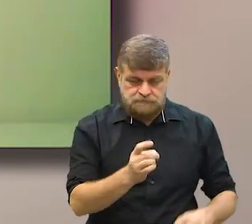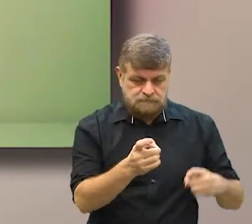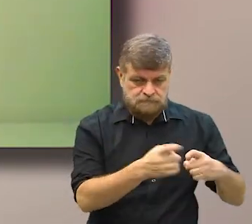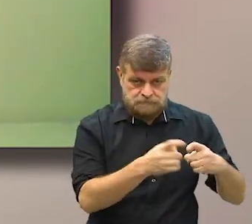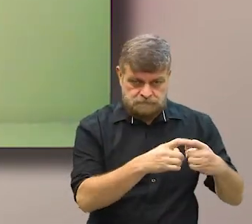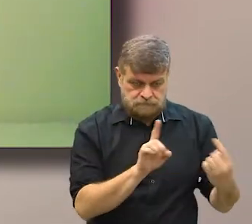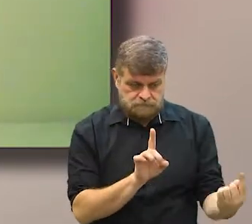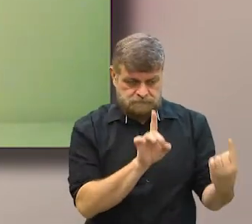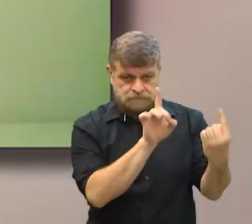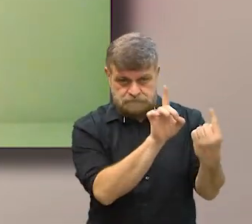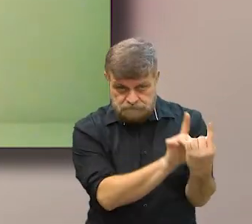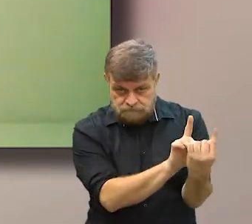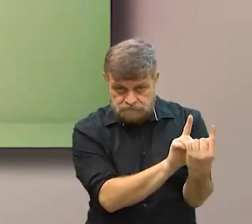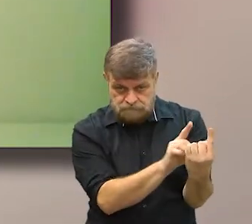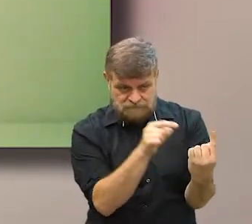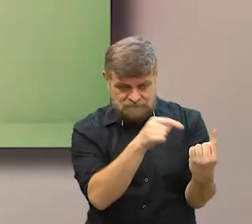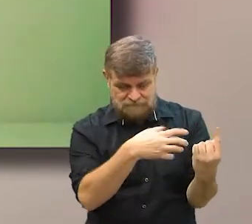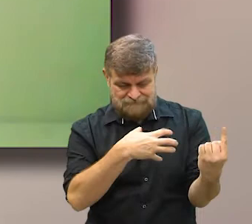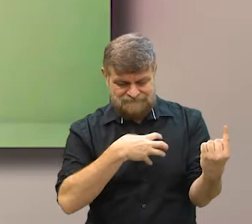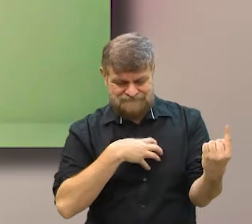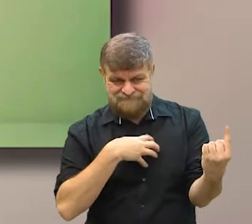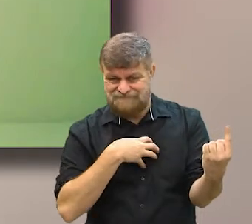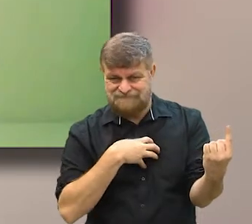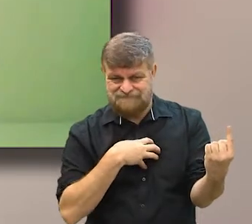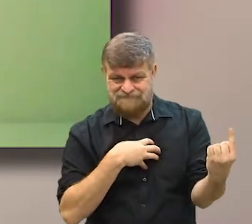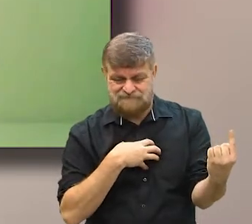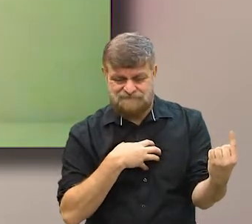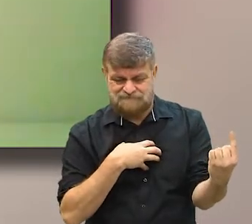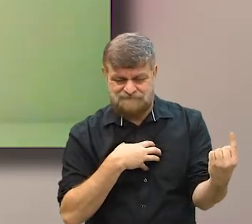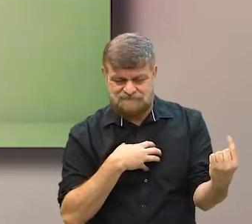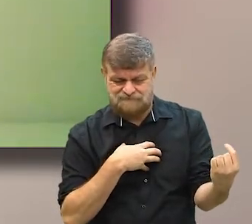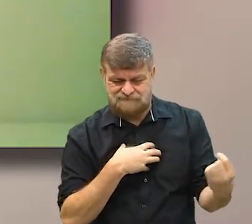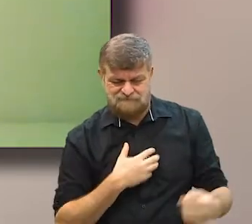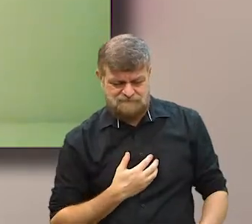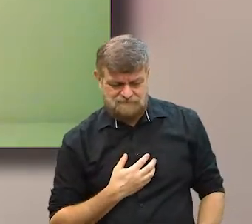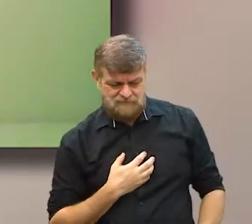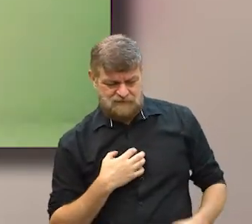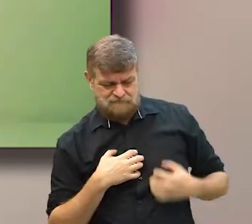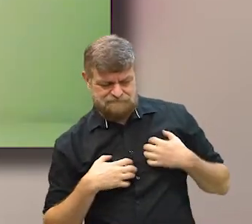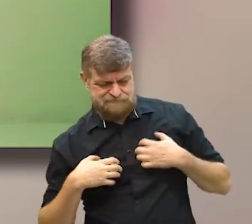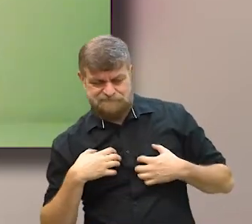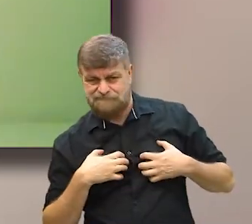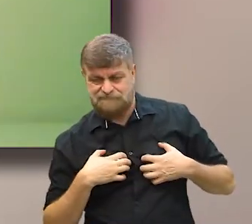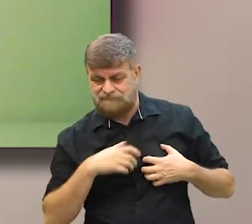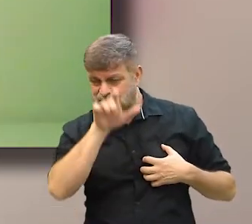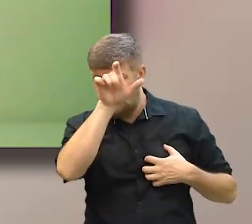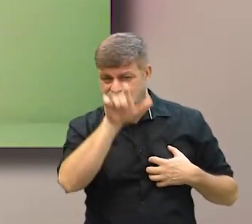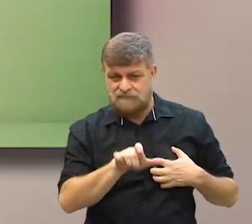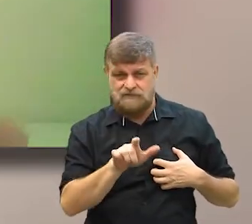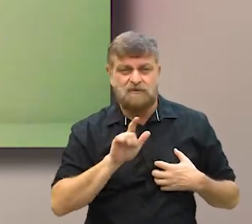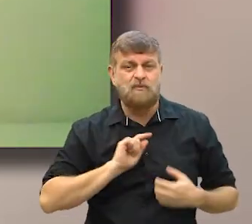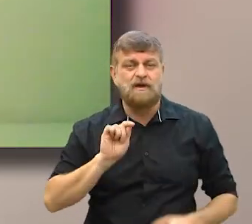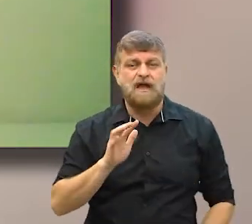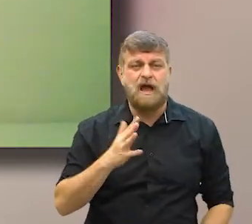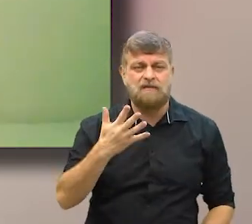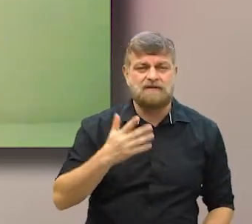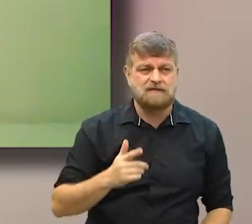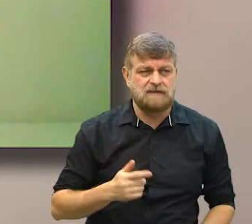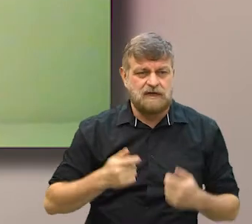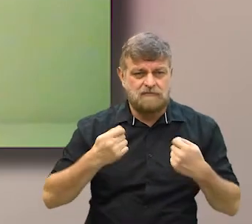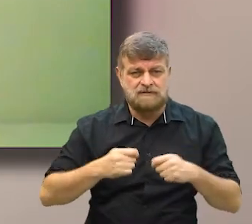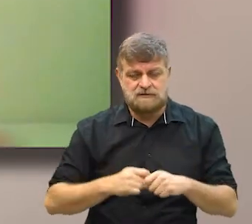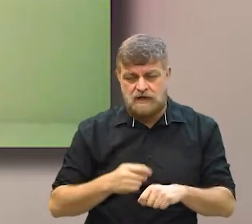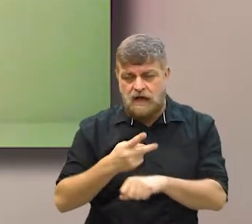um especialista e sente que não foi muito bem abordado, e a gente sente isso, ele tem